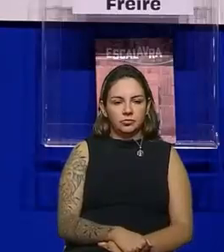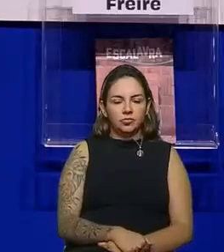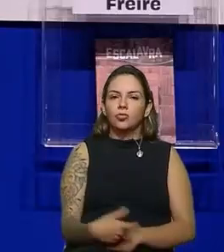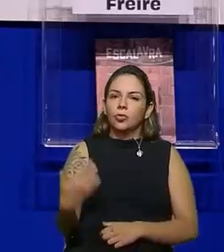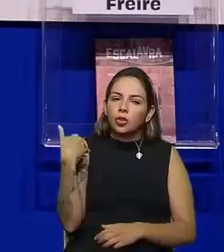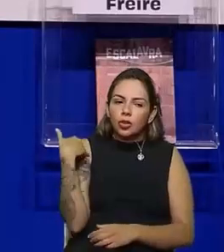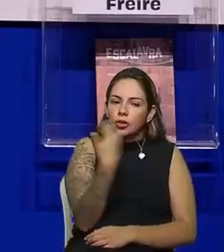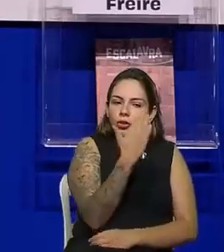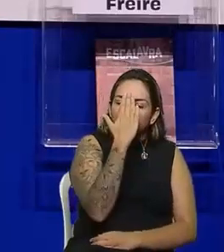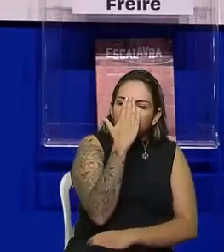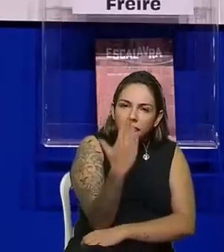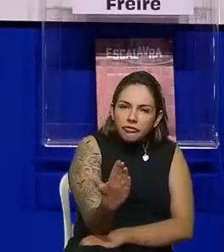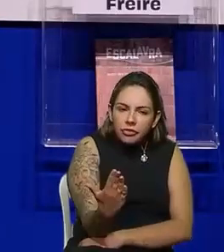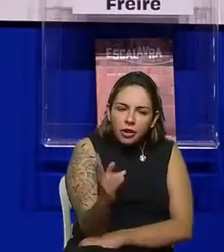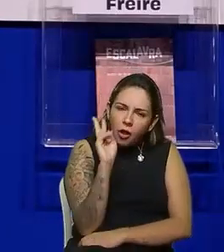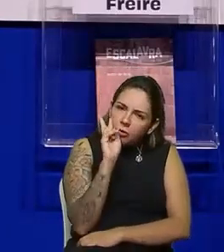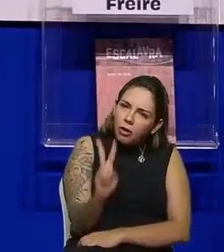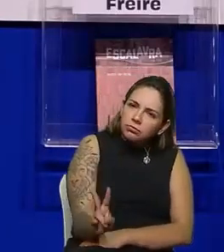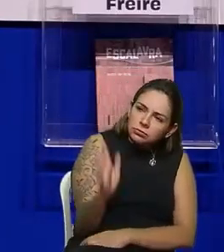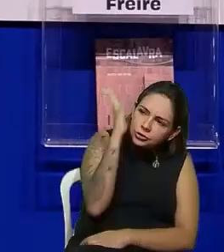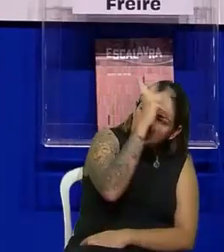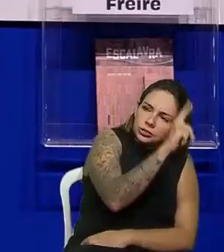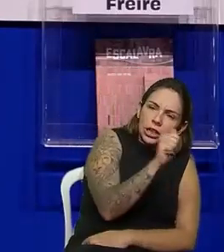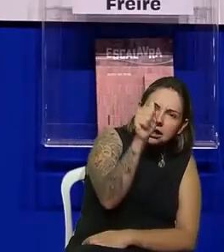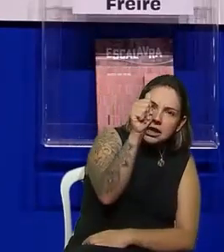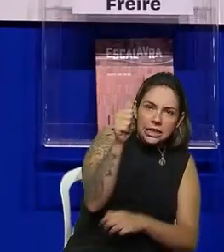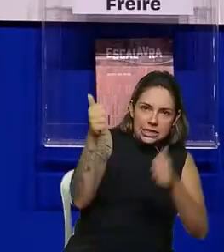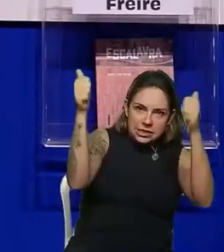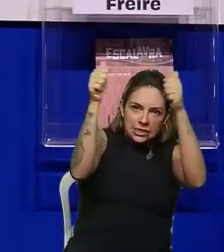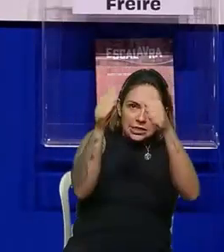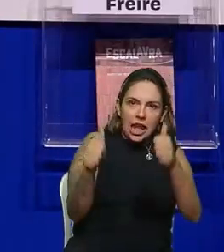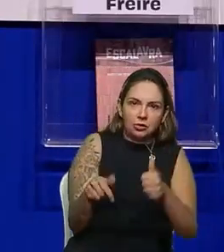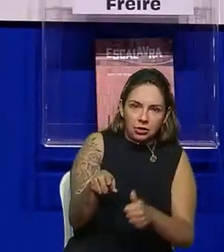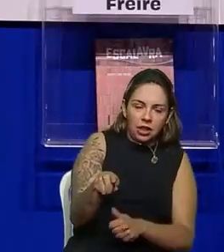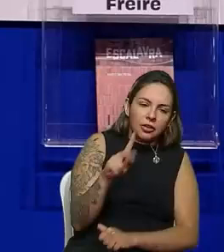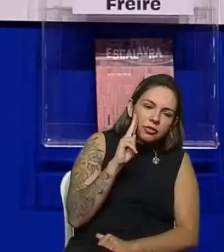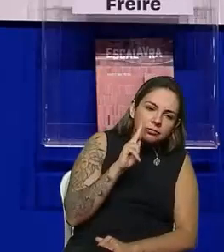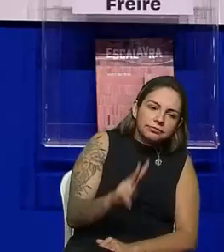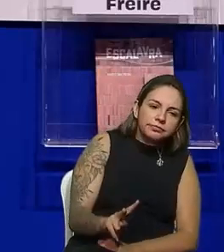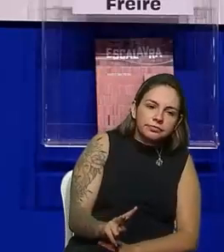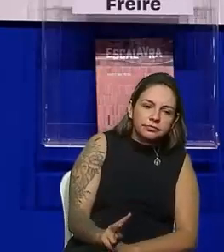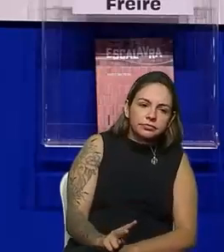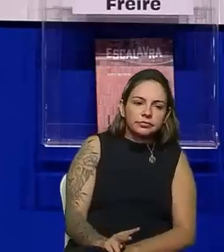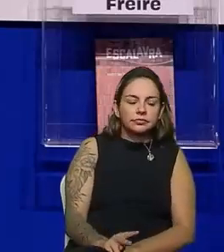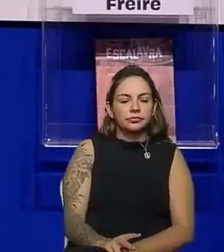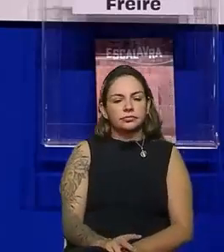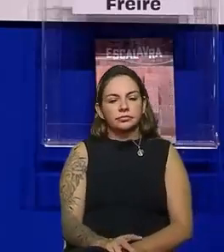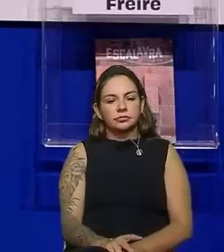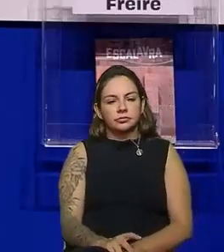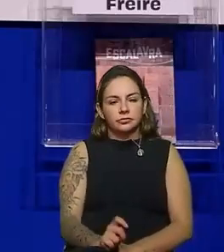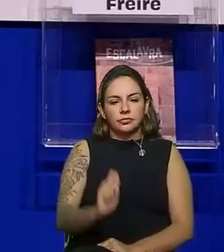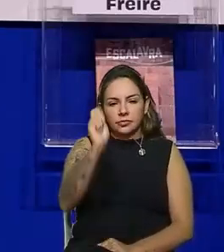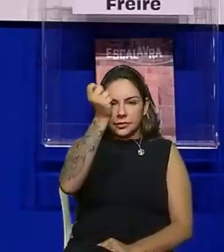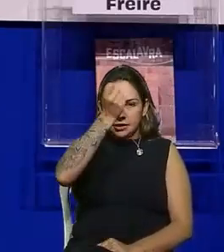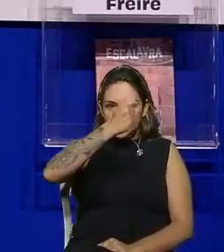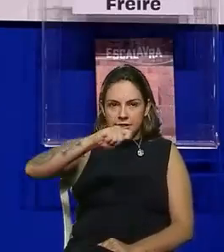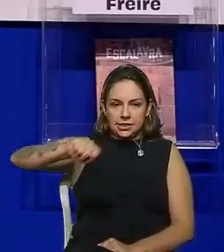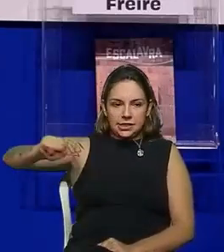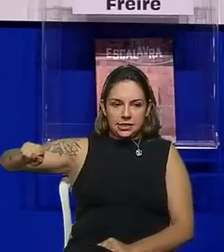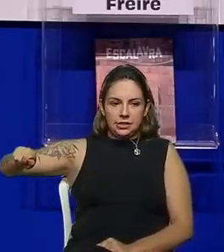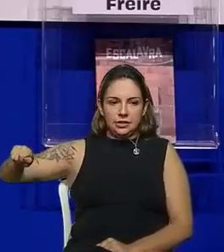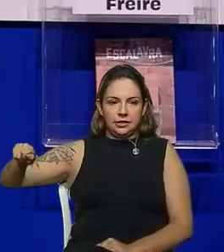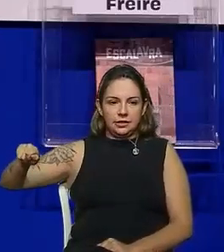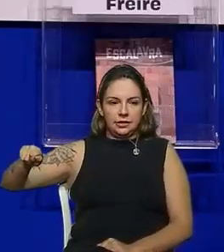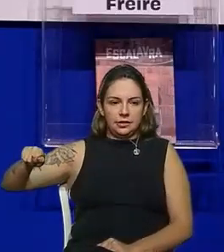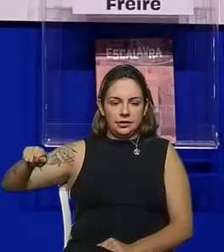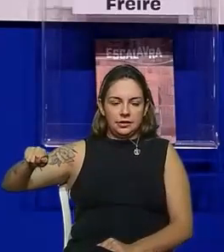em frente a este monumento, onde está inscrito em letras de bronze, está inscrita a